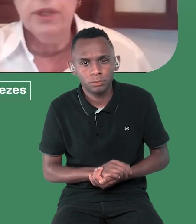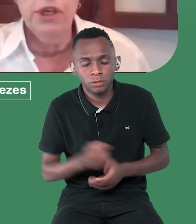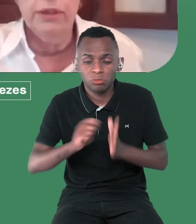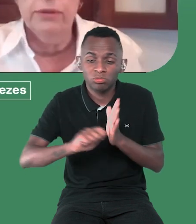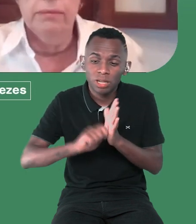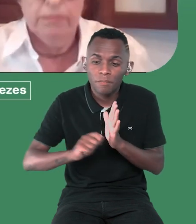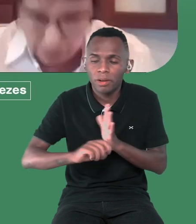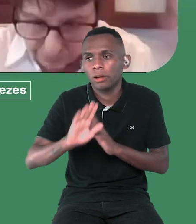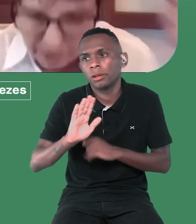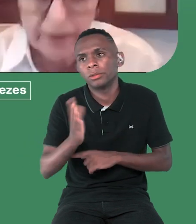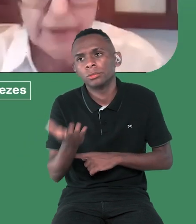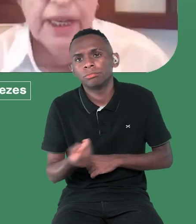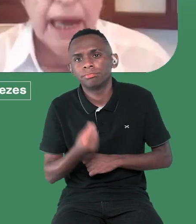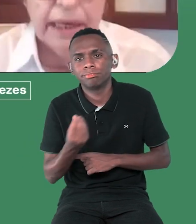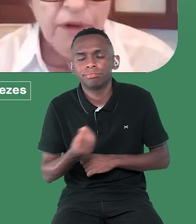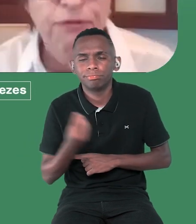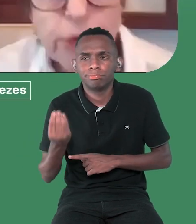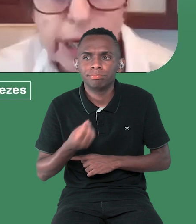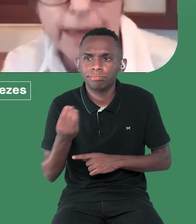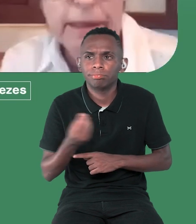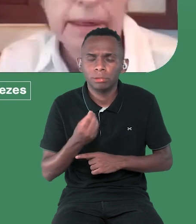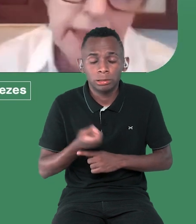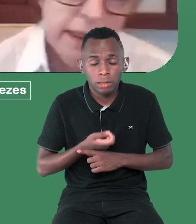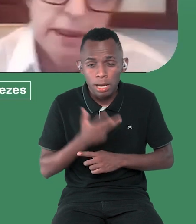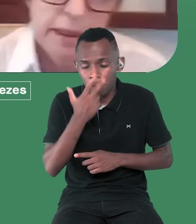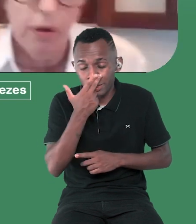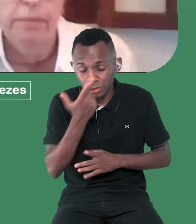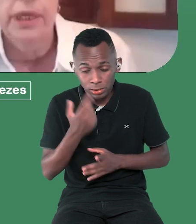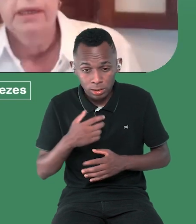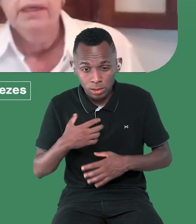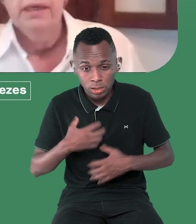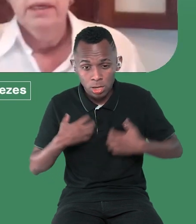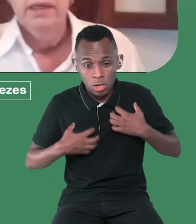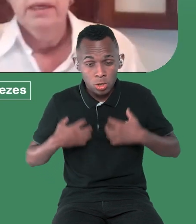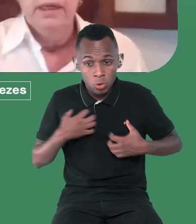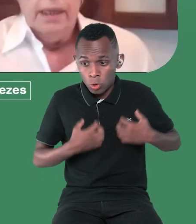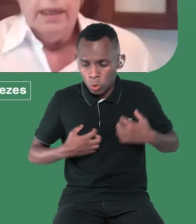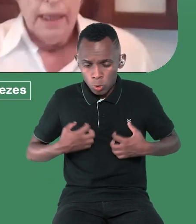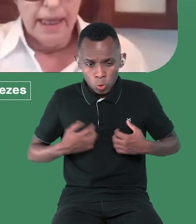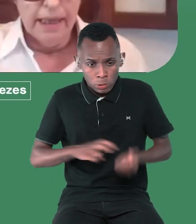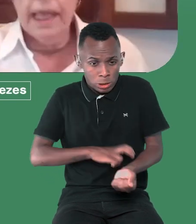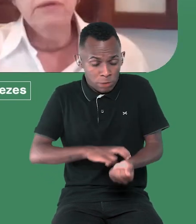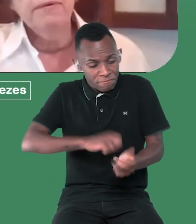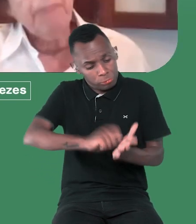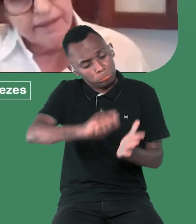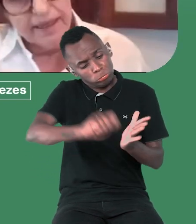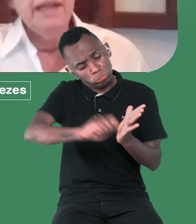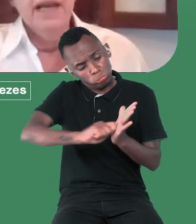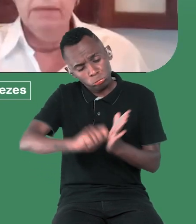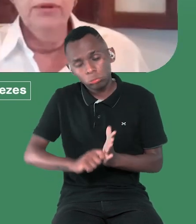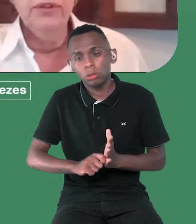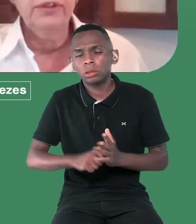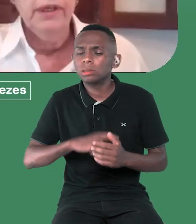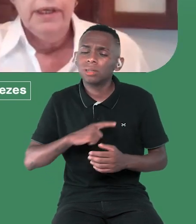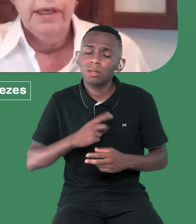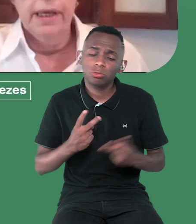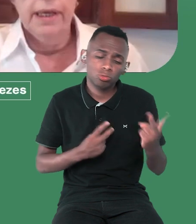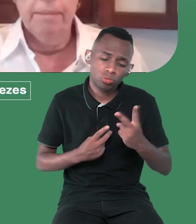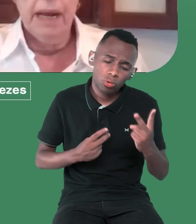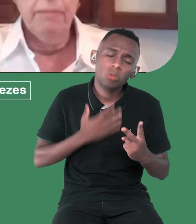como se diz, sei lá, numa fúria, né, enorme. Tenho prazer em